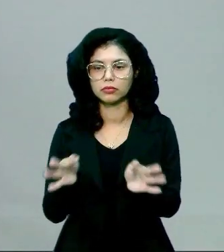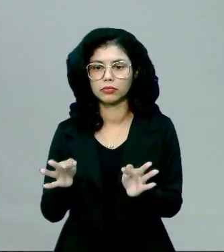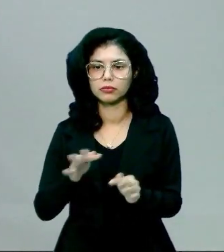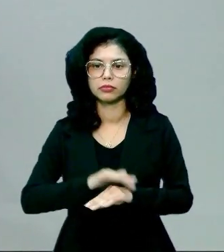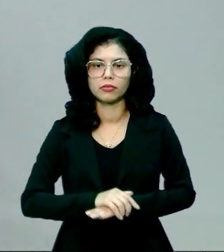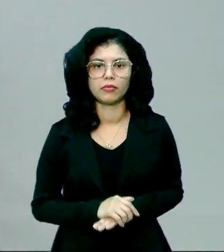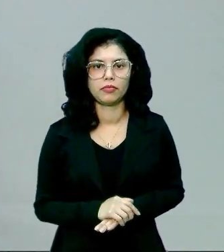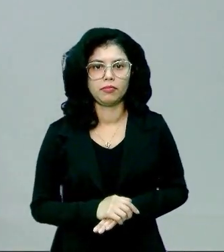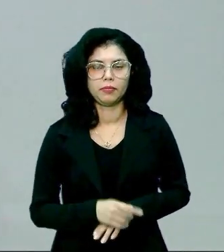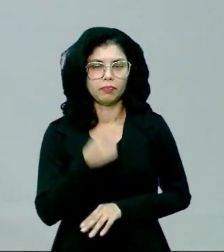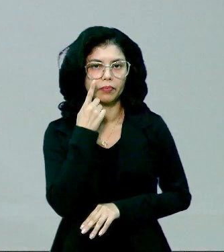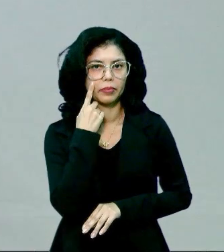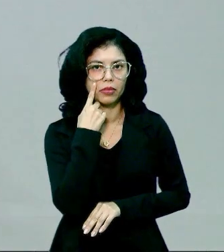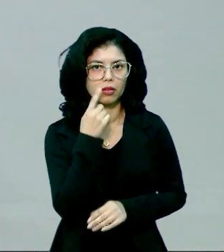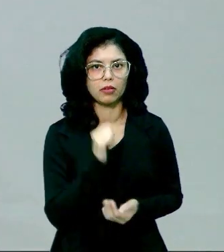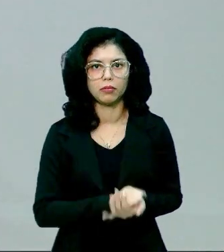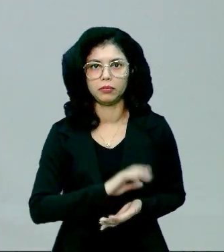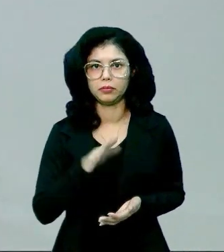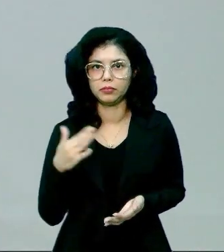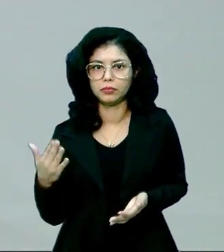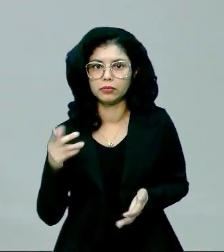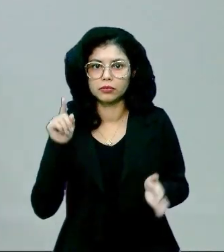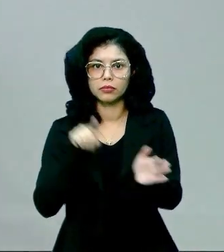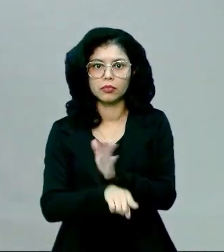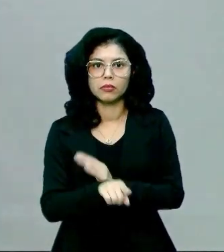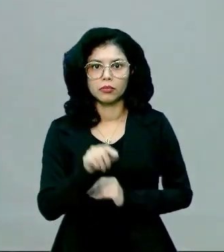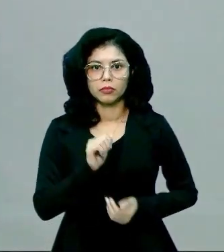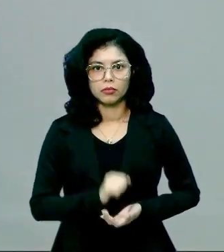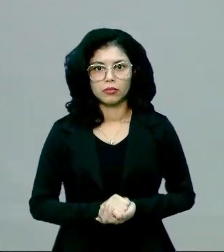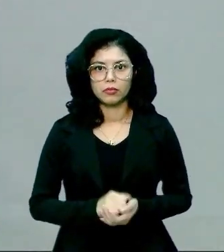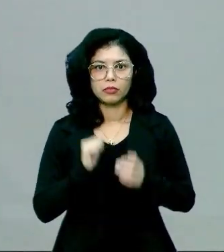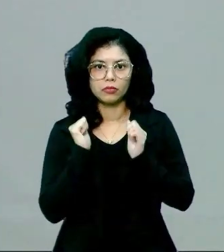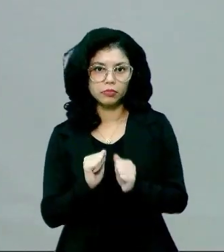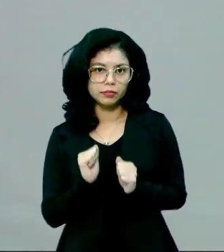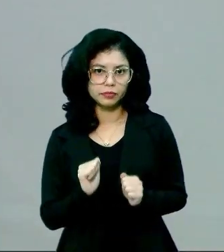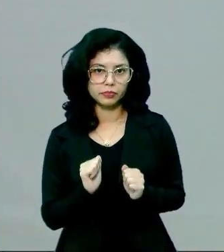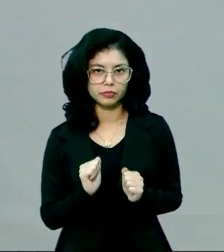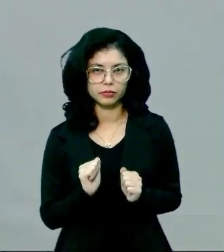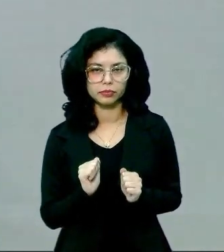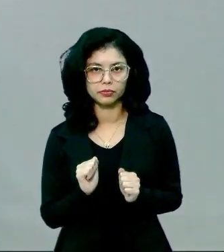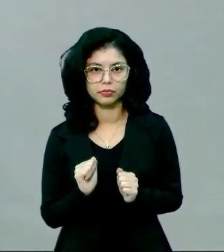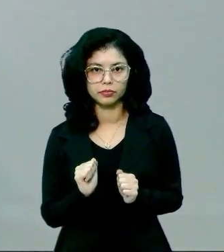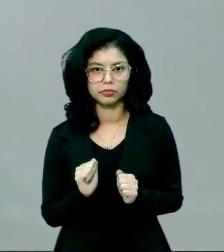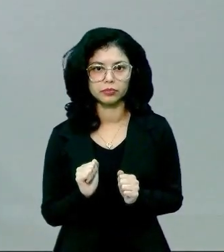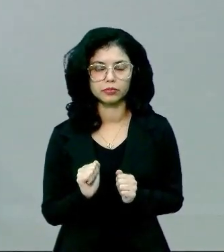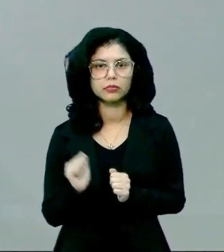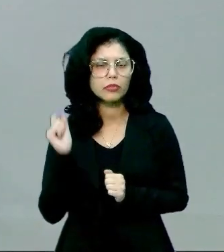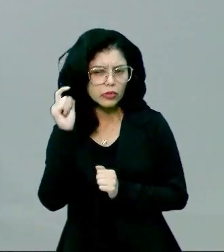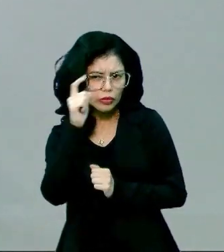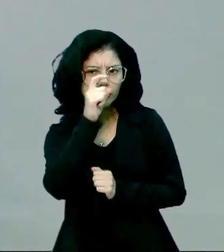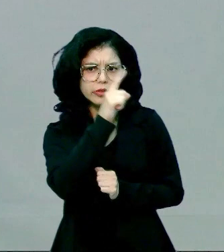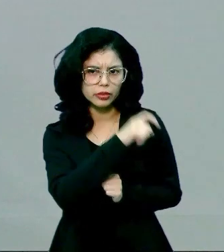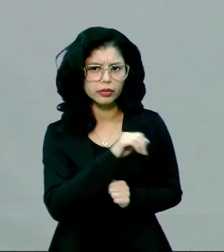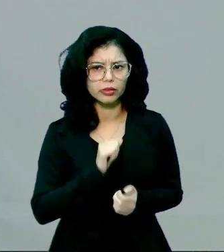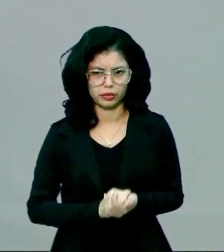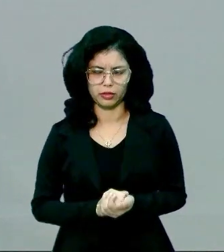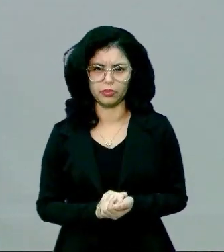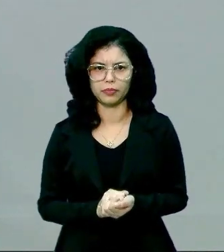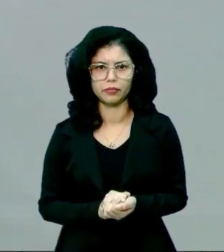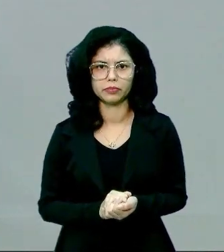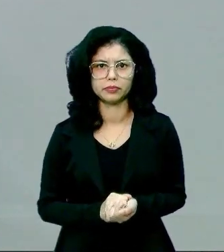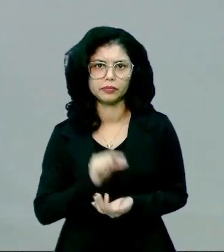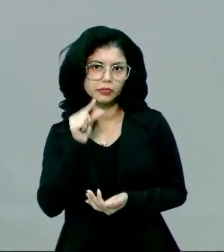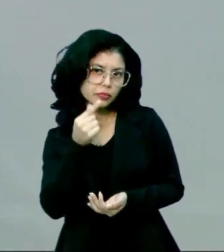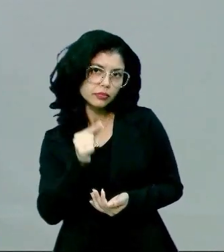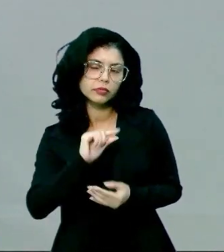olha aí. Quando a gente vê uma questão dessa, ela pode vir de uma maneira bem difícil, uma maneira um